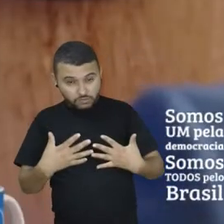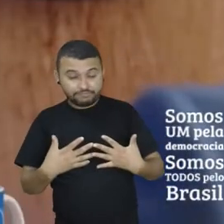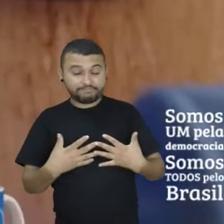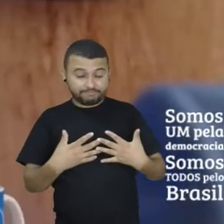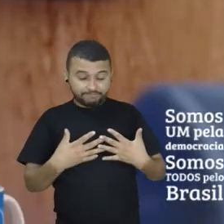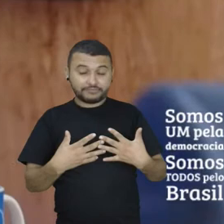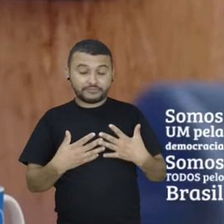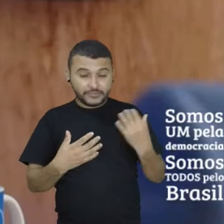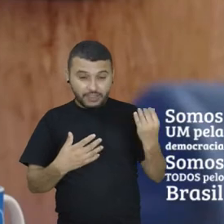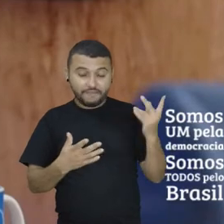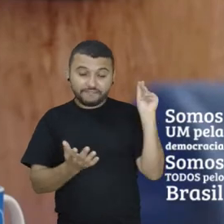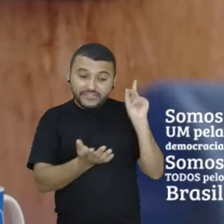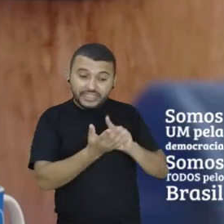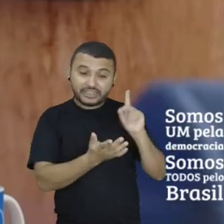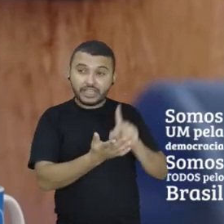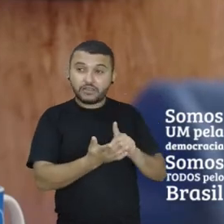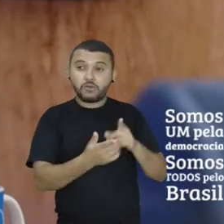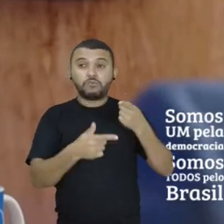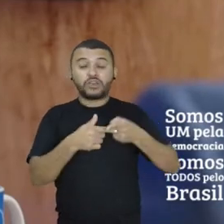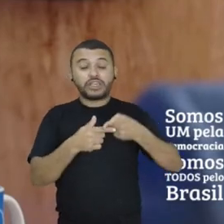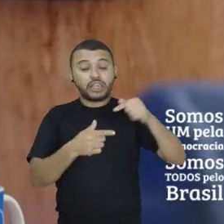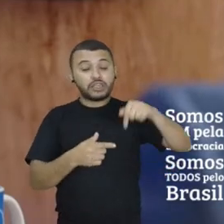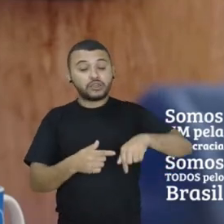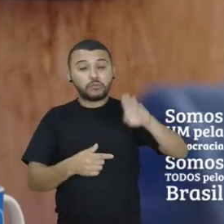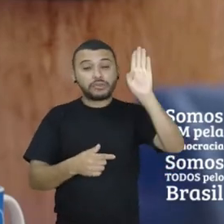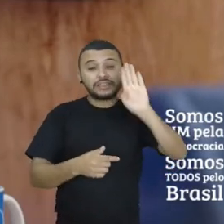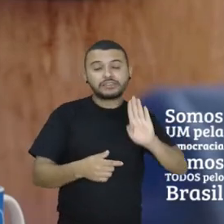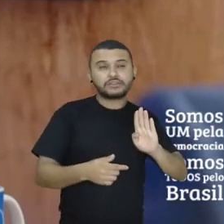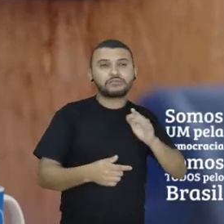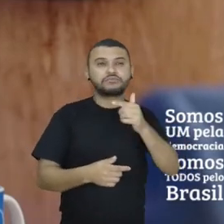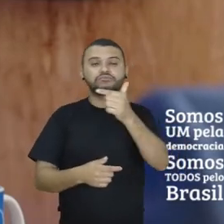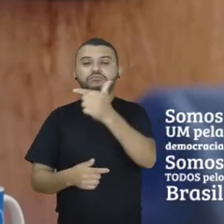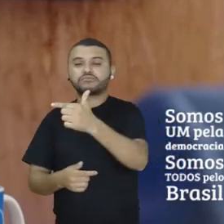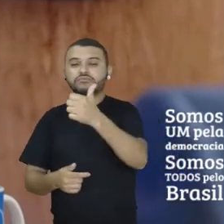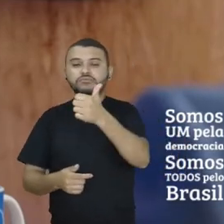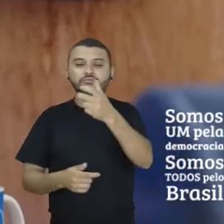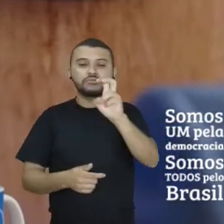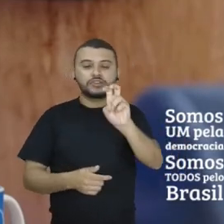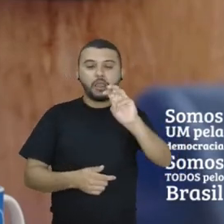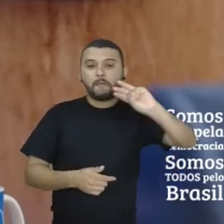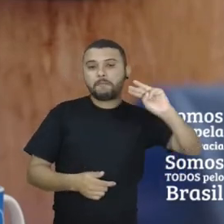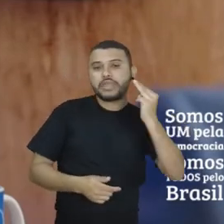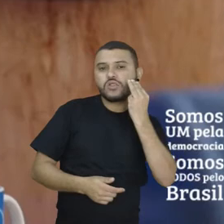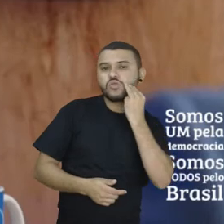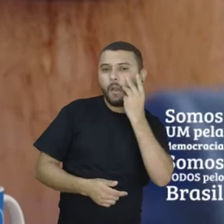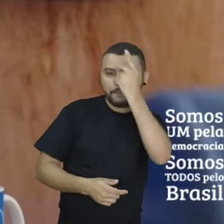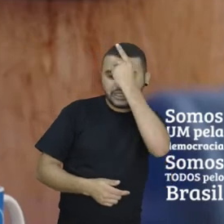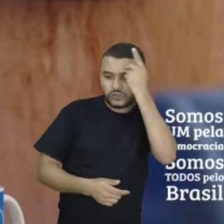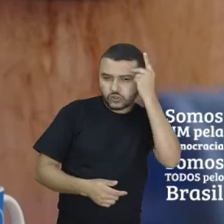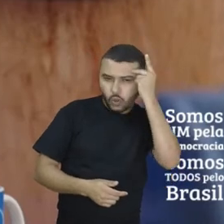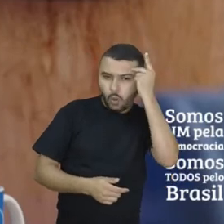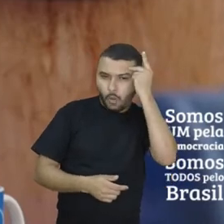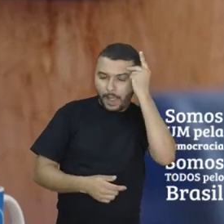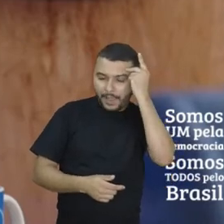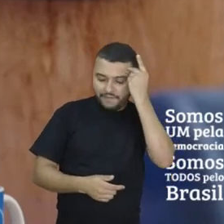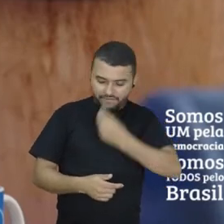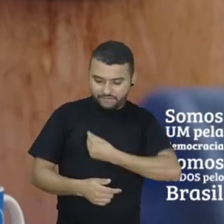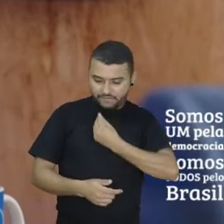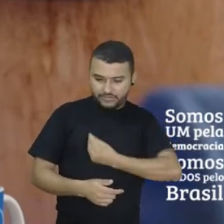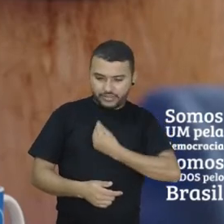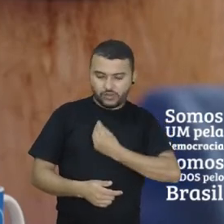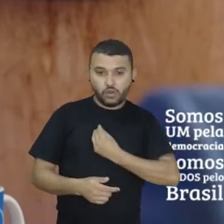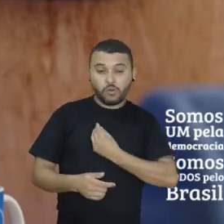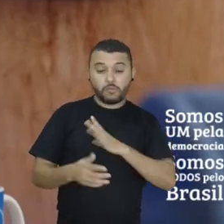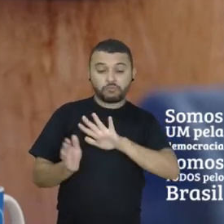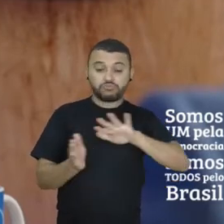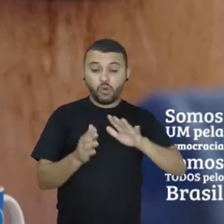é realidade, porque o Brasil, com 215 milhões de brasileiros, o mundo tem 7 bilhões